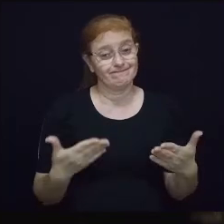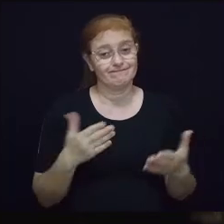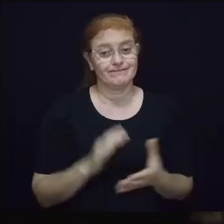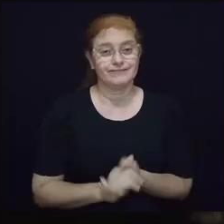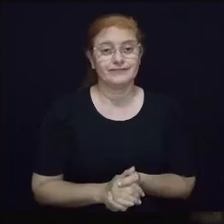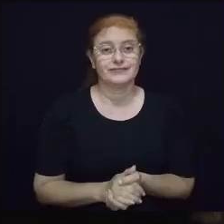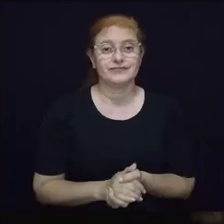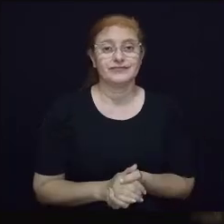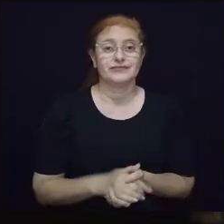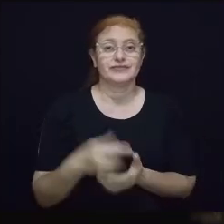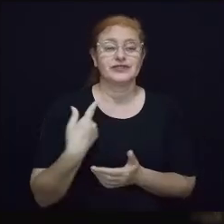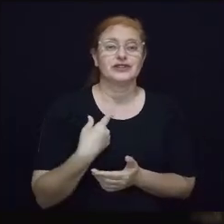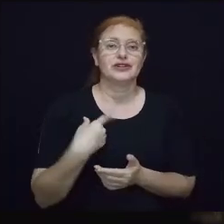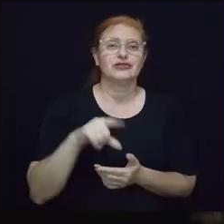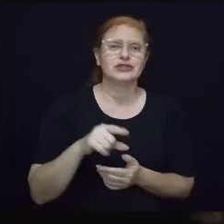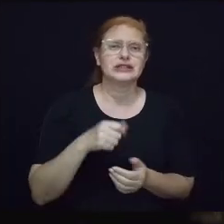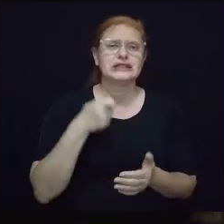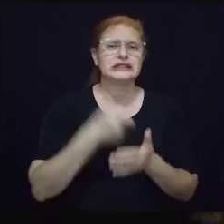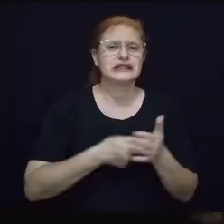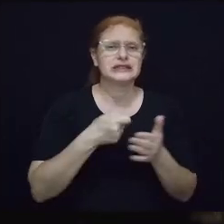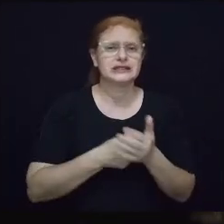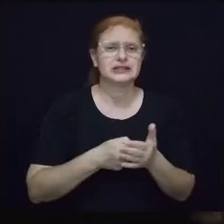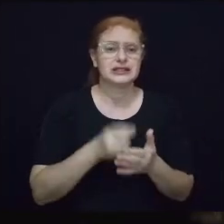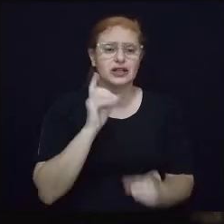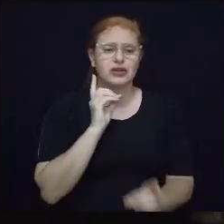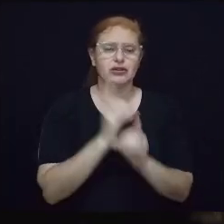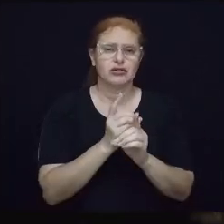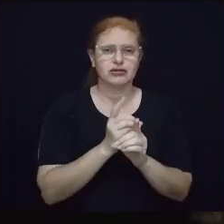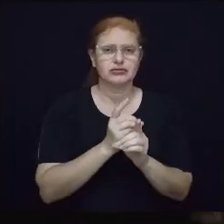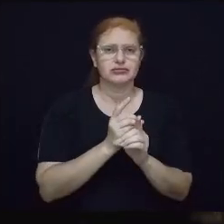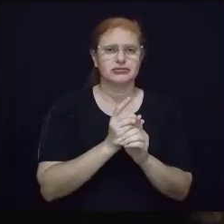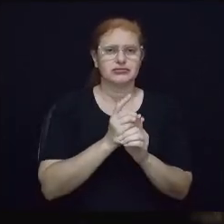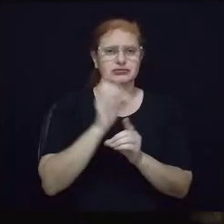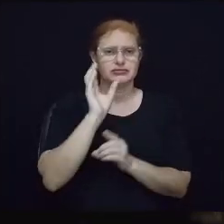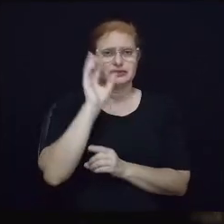Então, eu fui tentar achar a solução para isso, né?